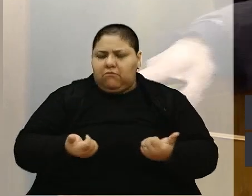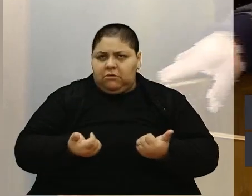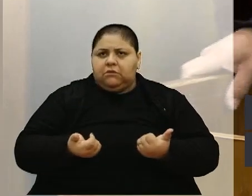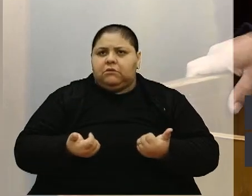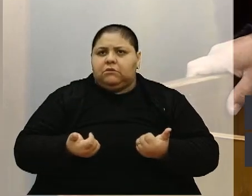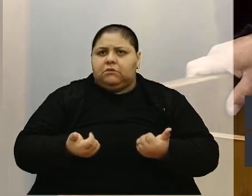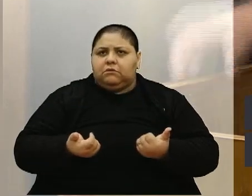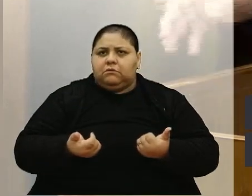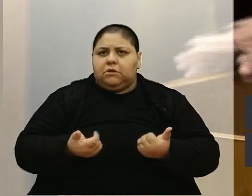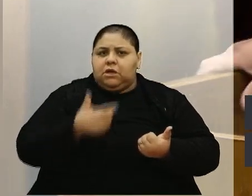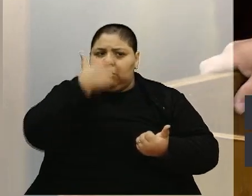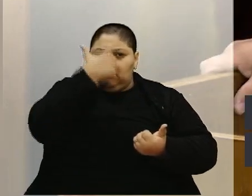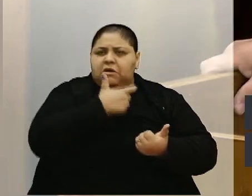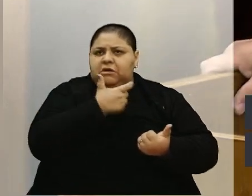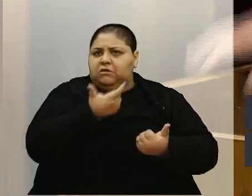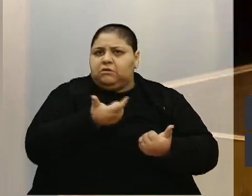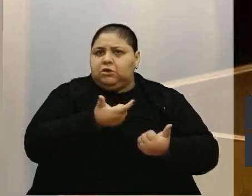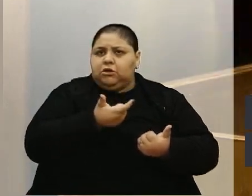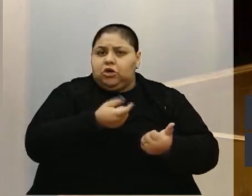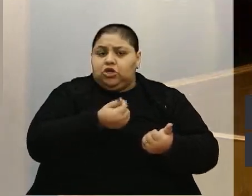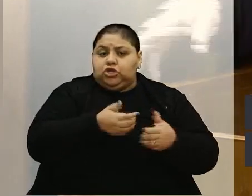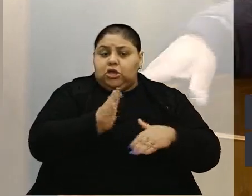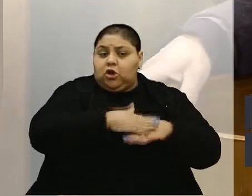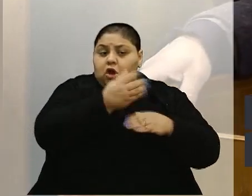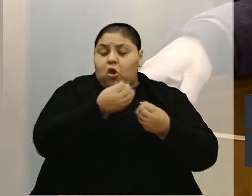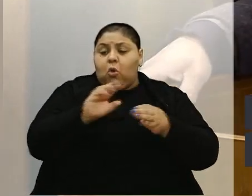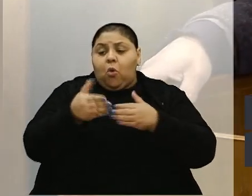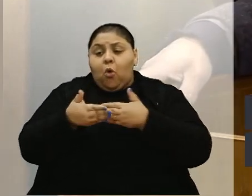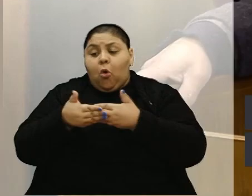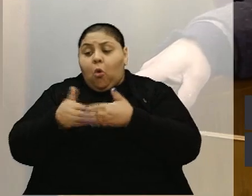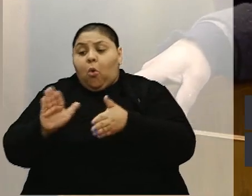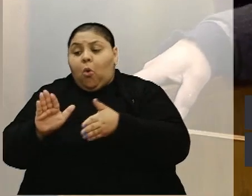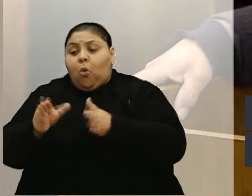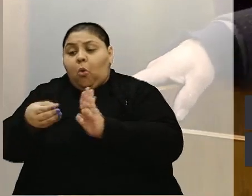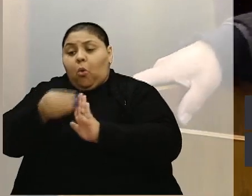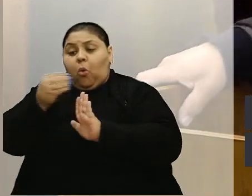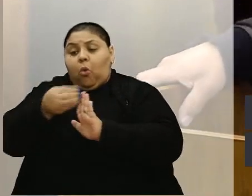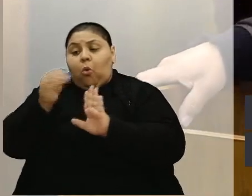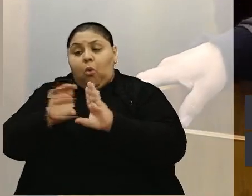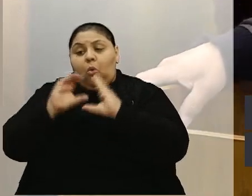Talvez não haveria. Seria um dinheiro a mais. Ou abriria o orçamento comunitário,